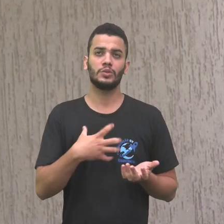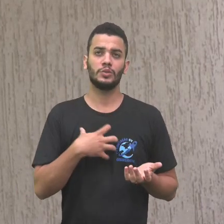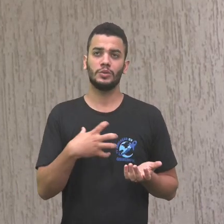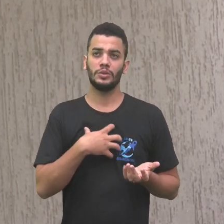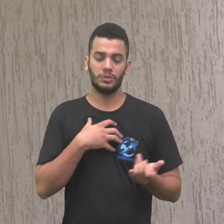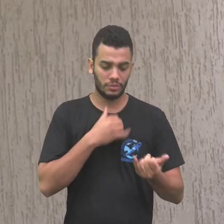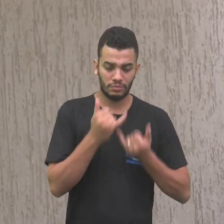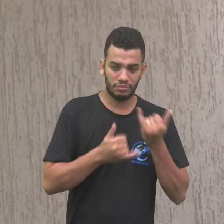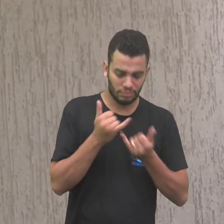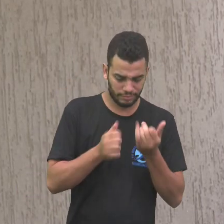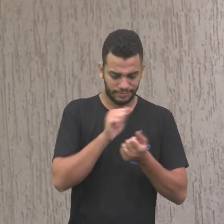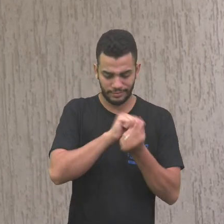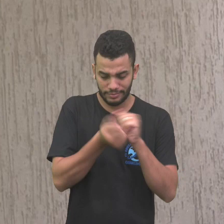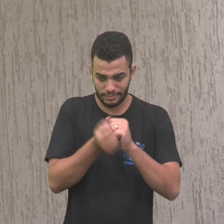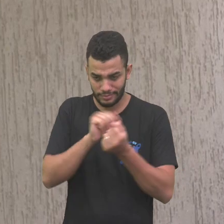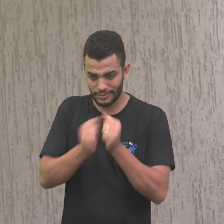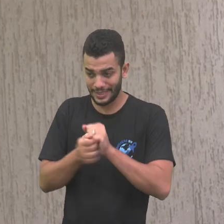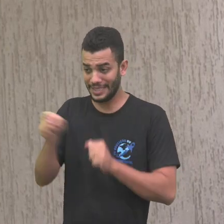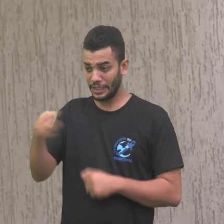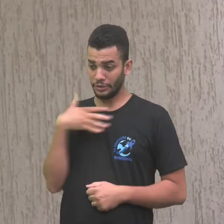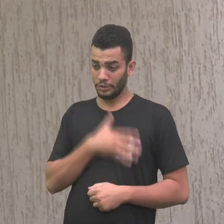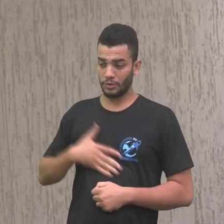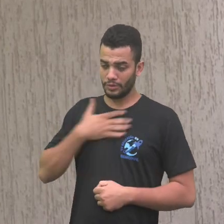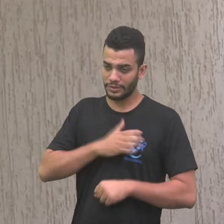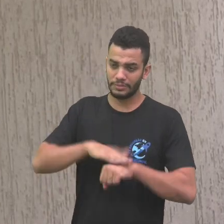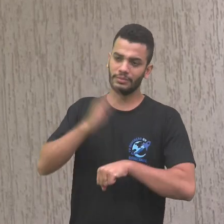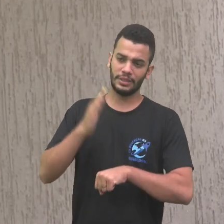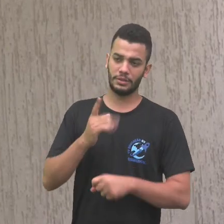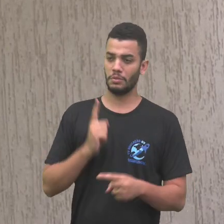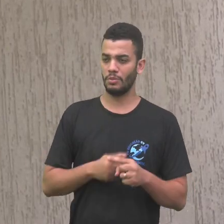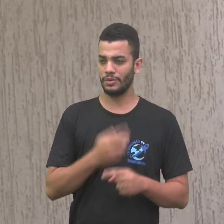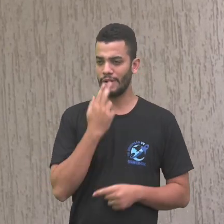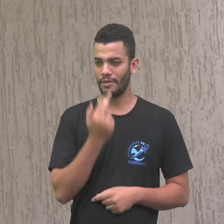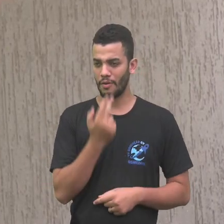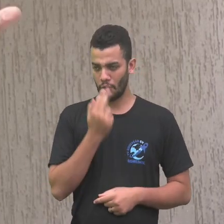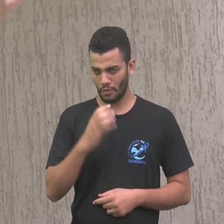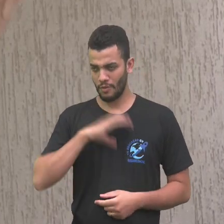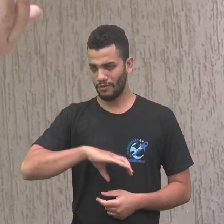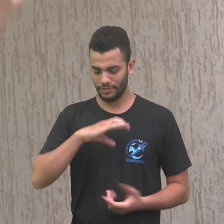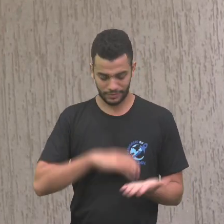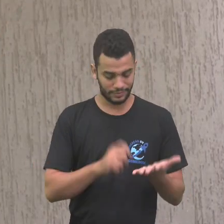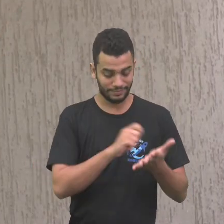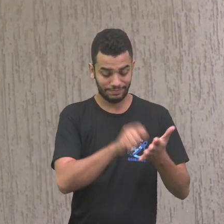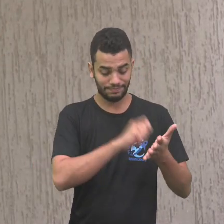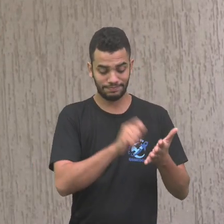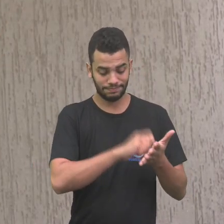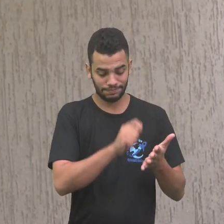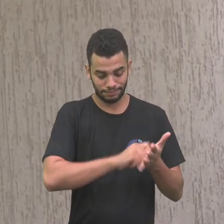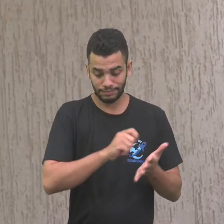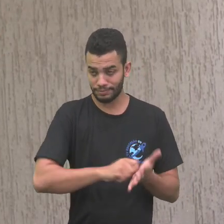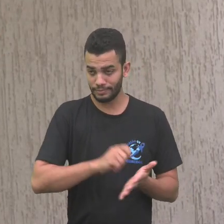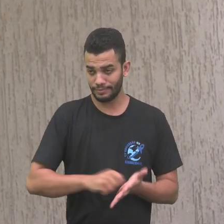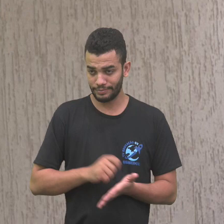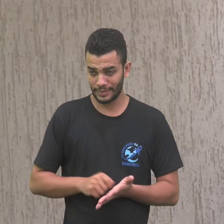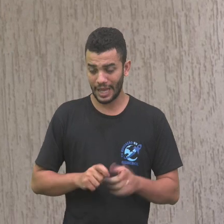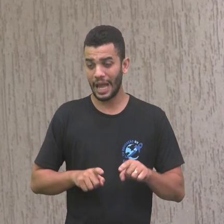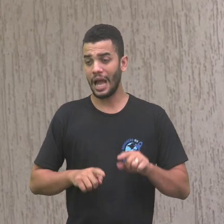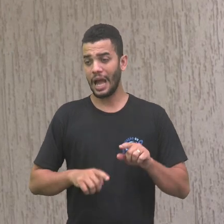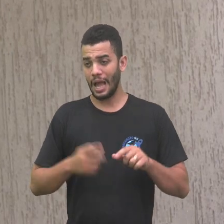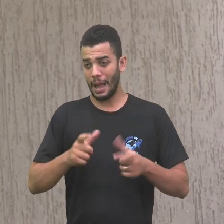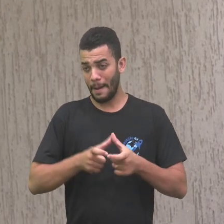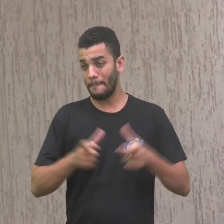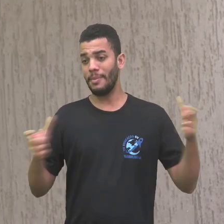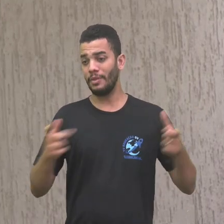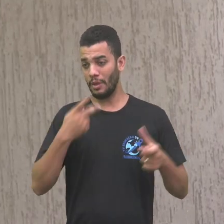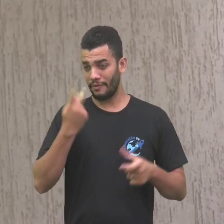lúdica das crianças aprenderem a língua escrita. A gente fala muito da oralidade e, às vezes, ficam um pouco de fora, né, a